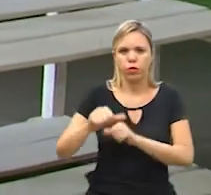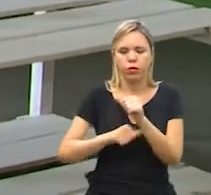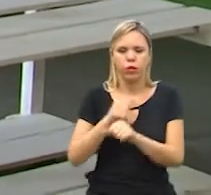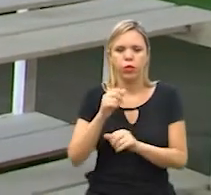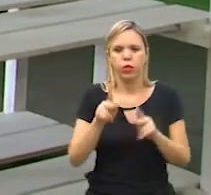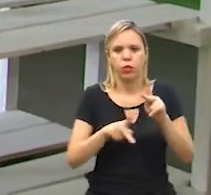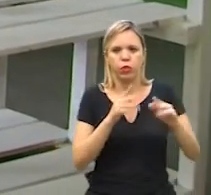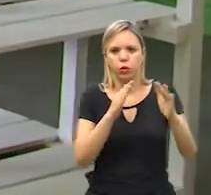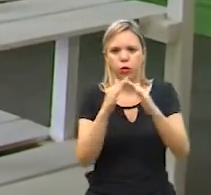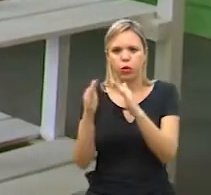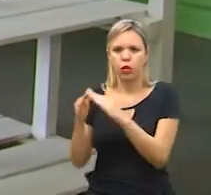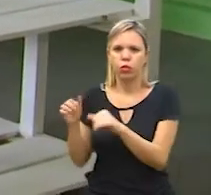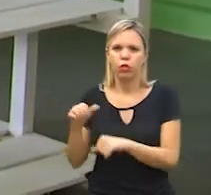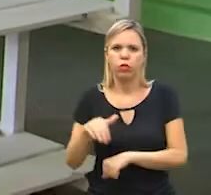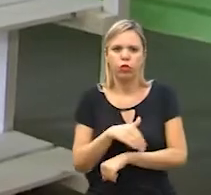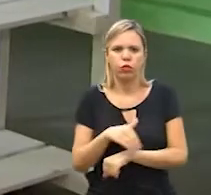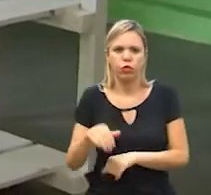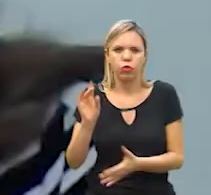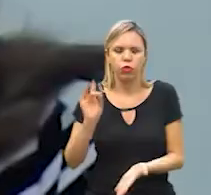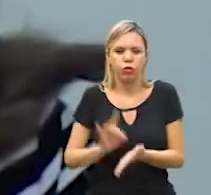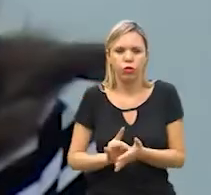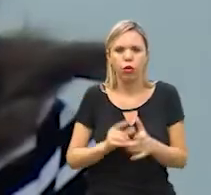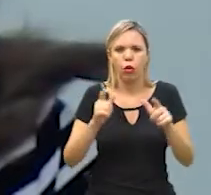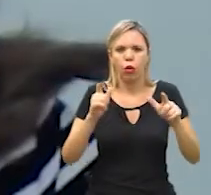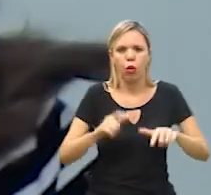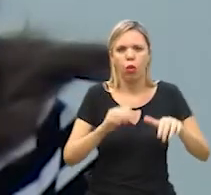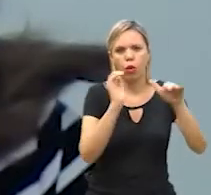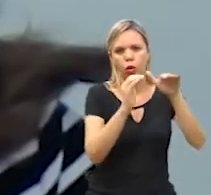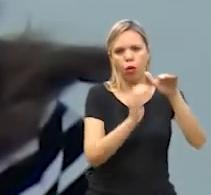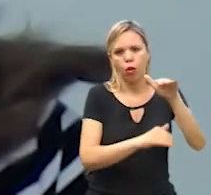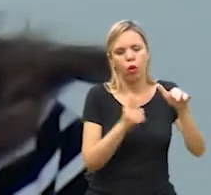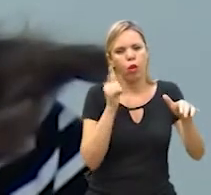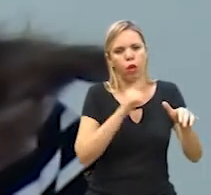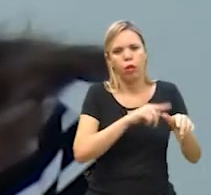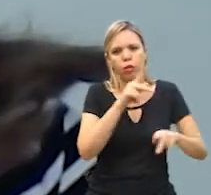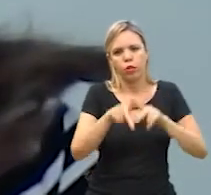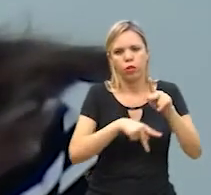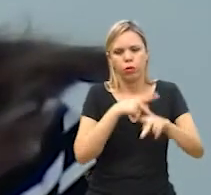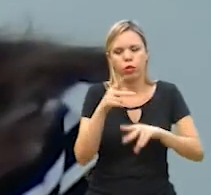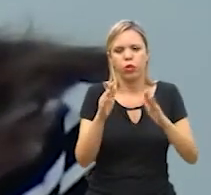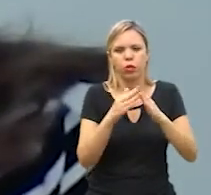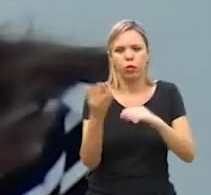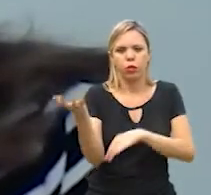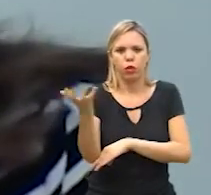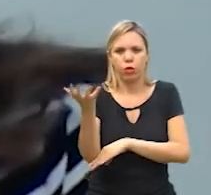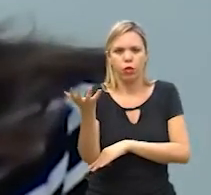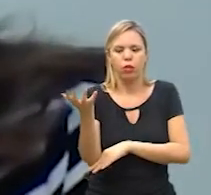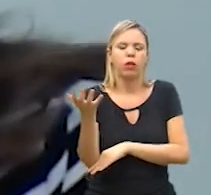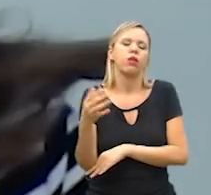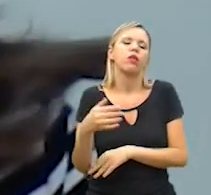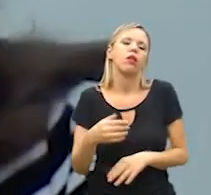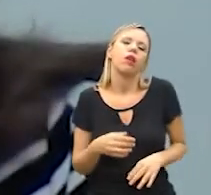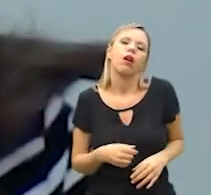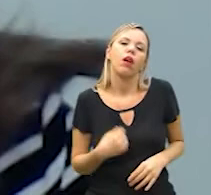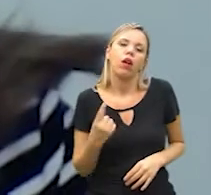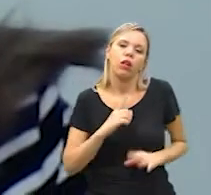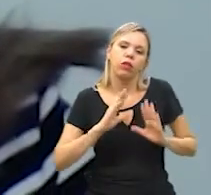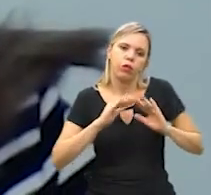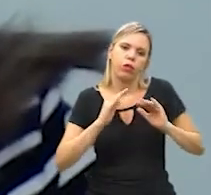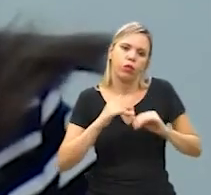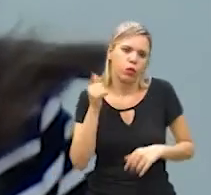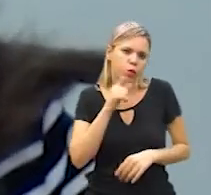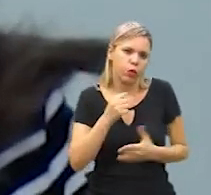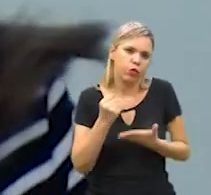uma transição para os moradores de rua. De fato, o bagageiro é uma conquista da população em situação de rua, é uma demanda que